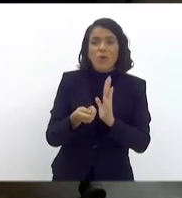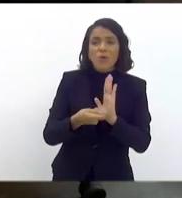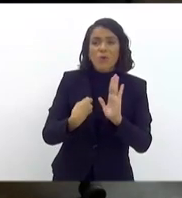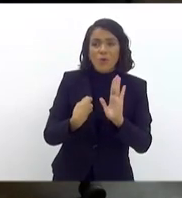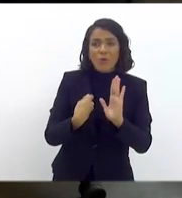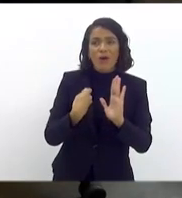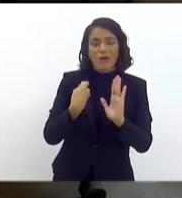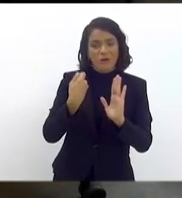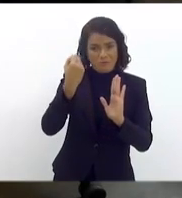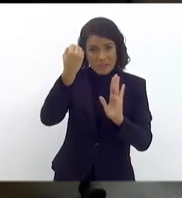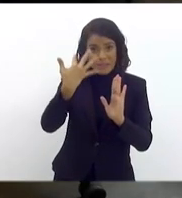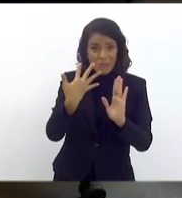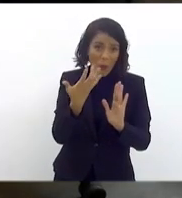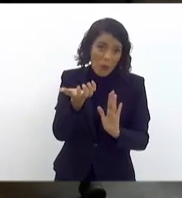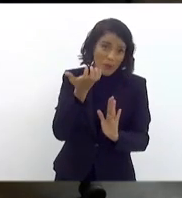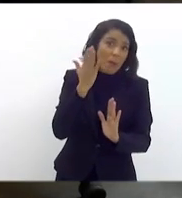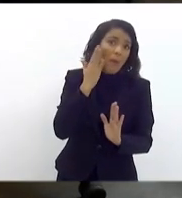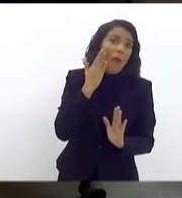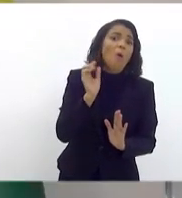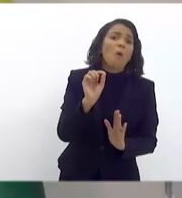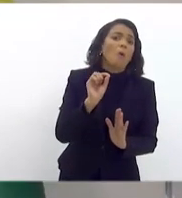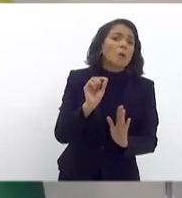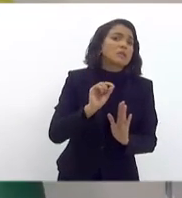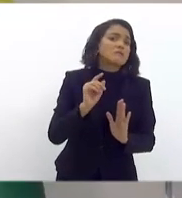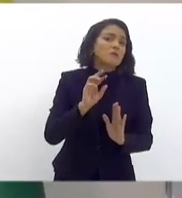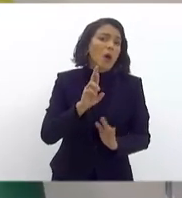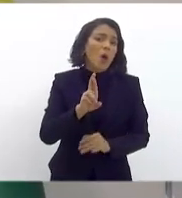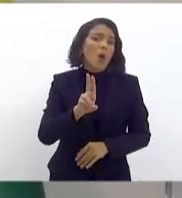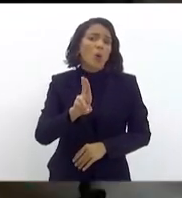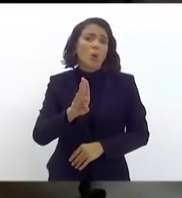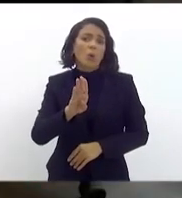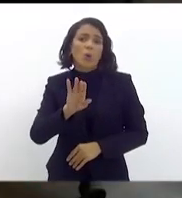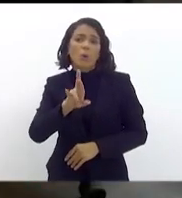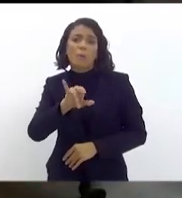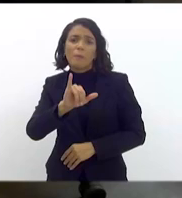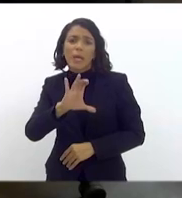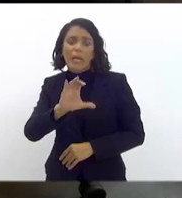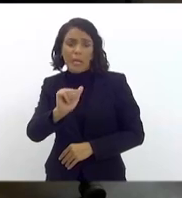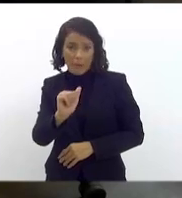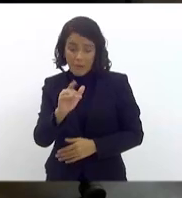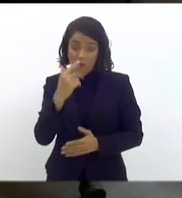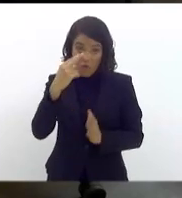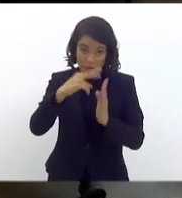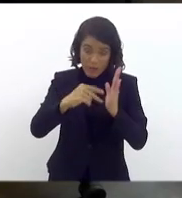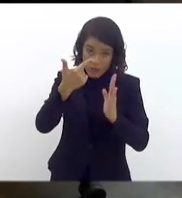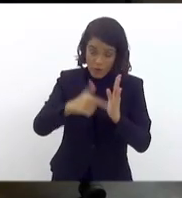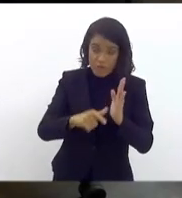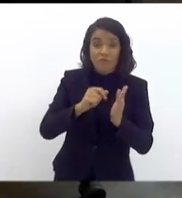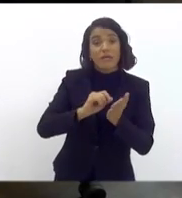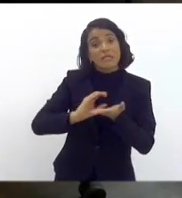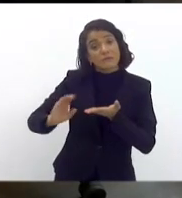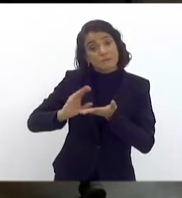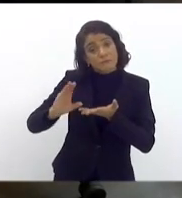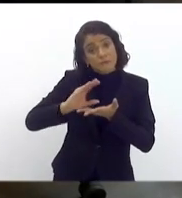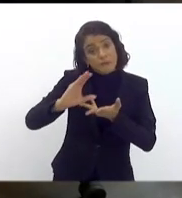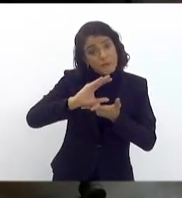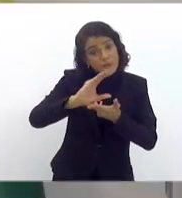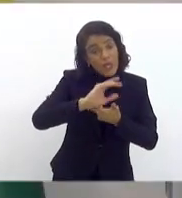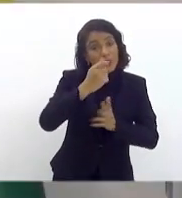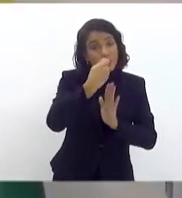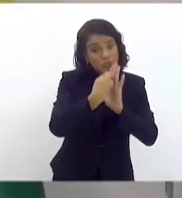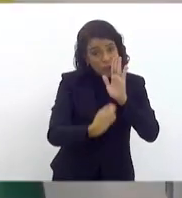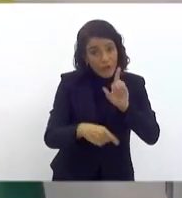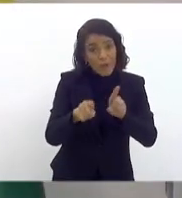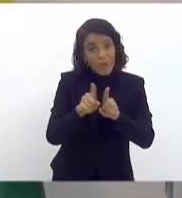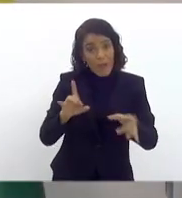fosse esclarecido. Eu também queria entender melhor. Então, assim, vou ler de novo. Estes serão distribuídos aos titulares de direito do autor e de